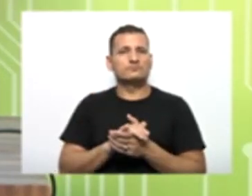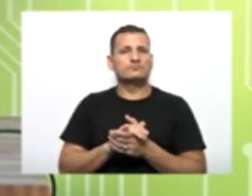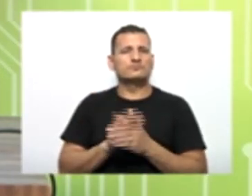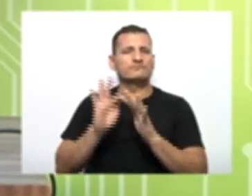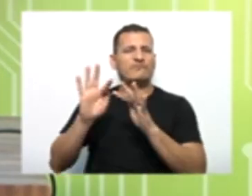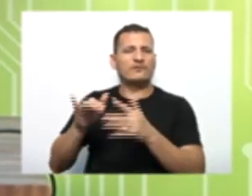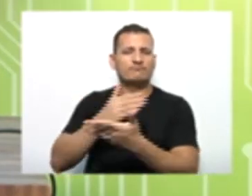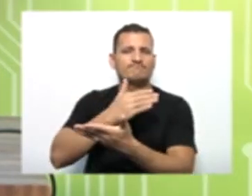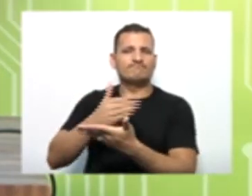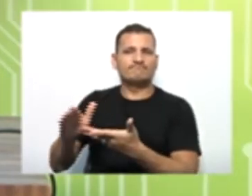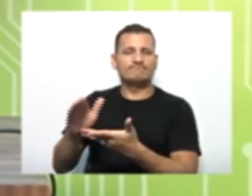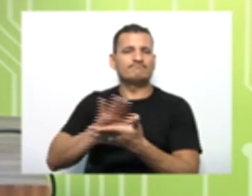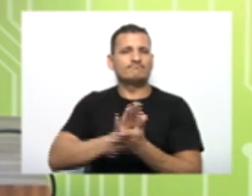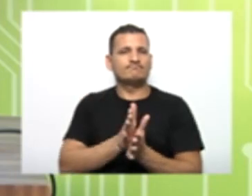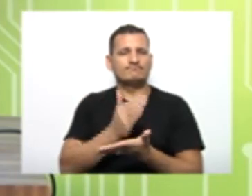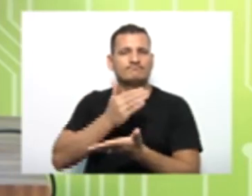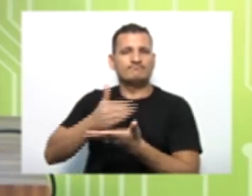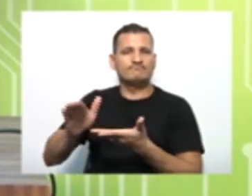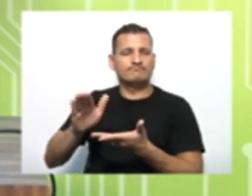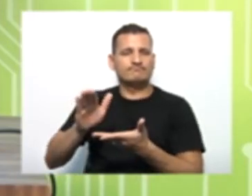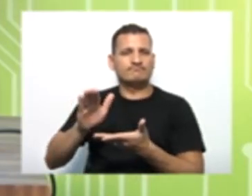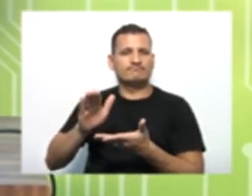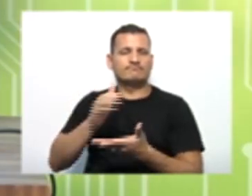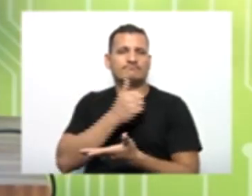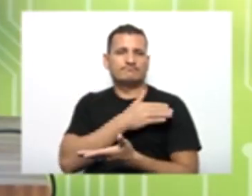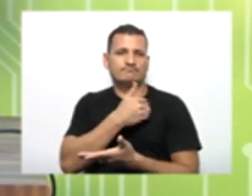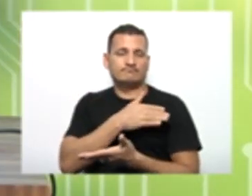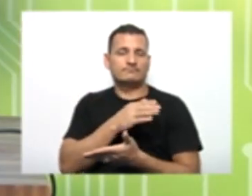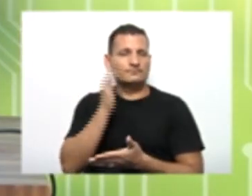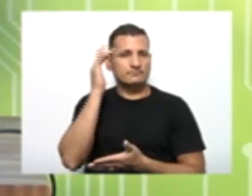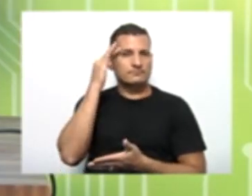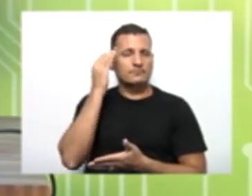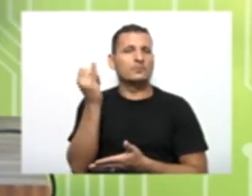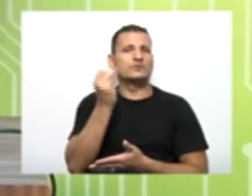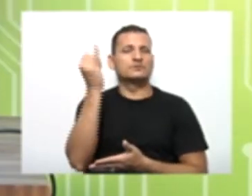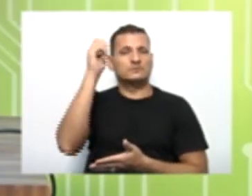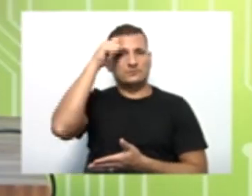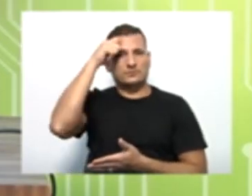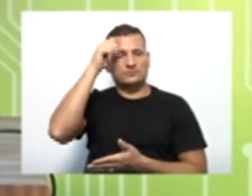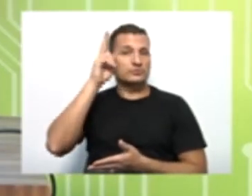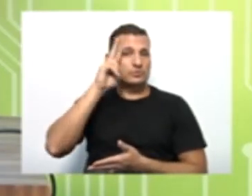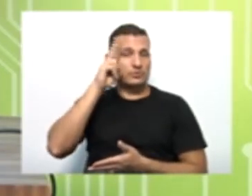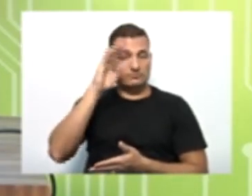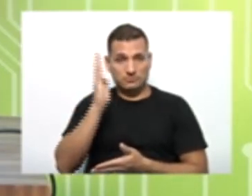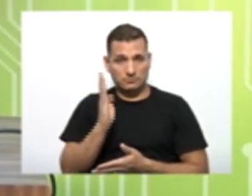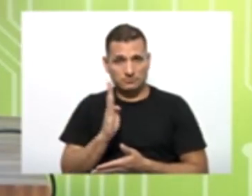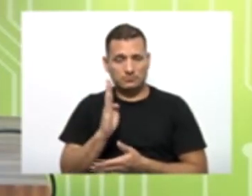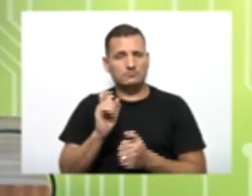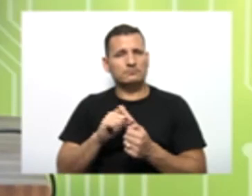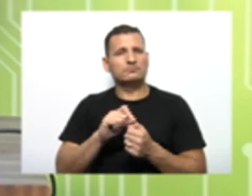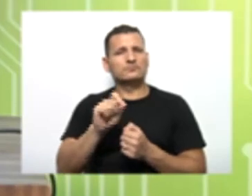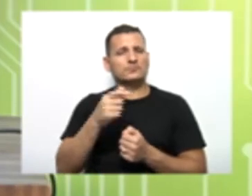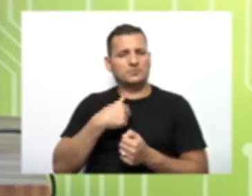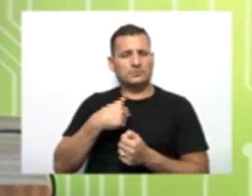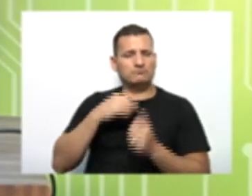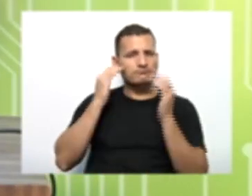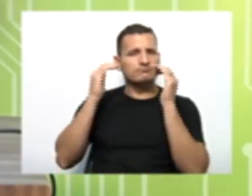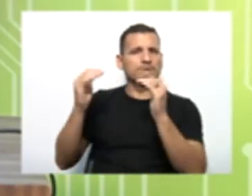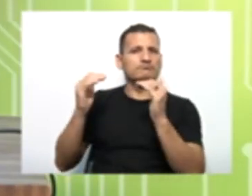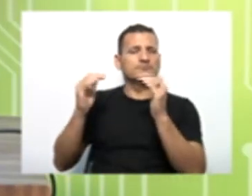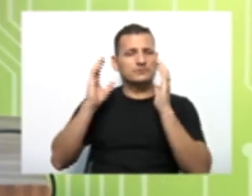é um órgão das Nações Unidas que trabalha com educação, ciência e cultura. Temos aqui o programa Brasil-África, Histórias